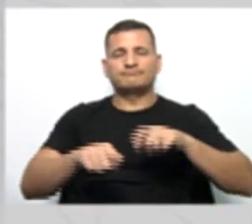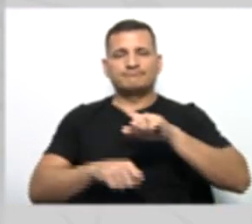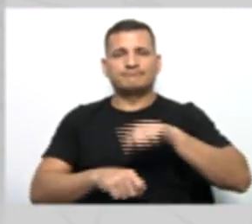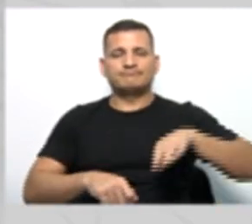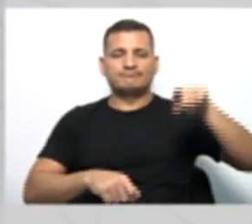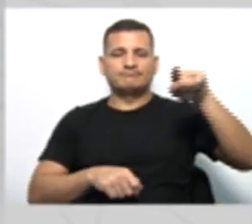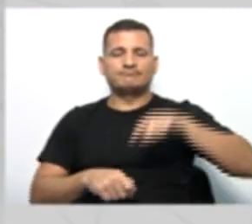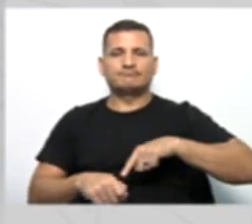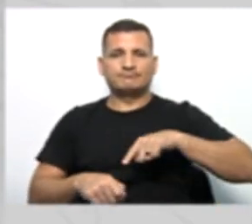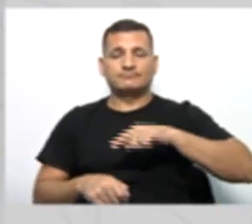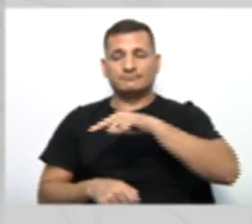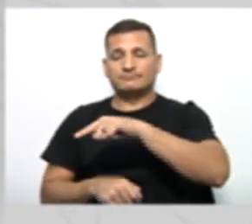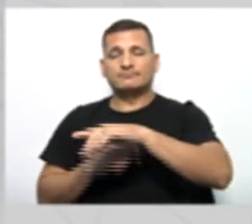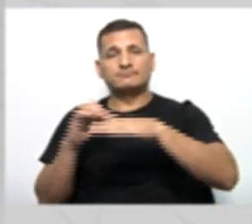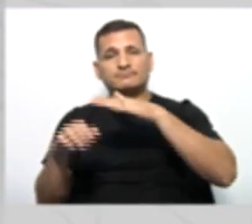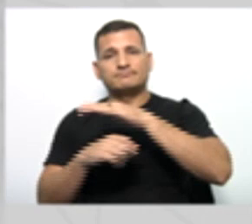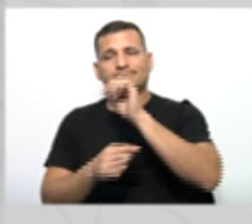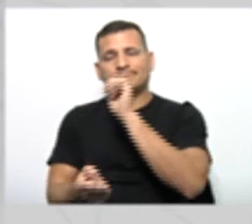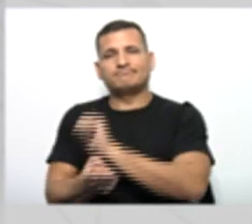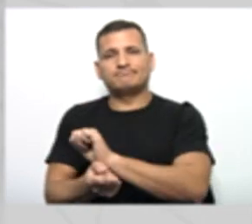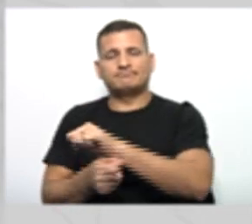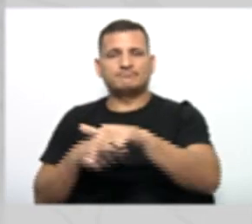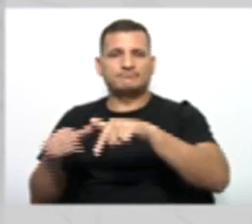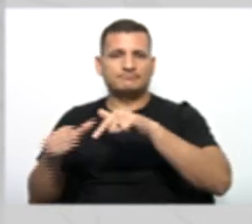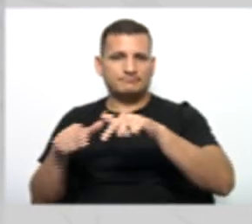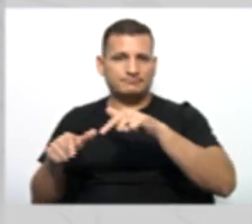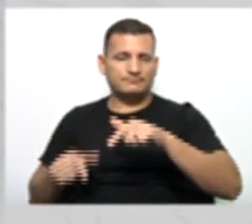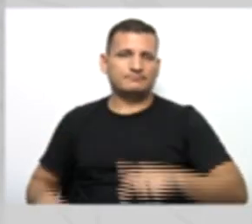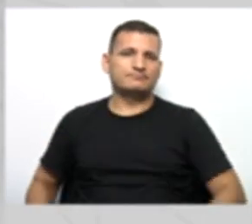que parar suas atividades.